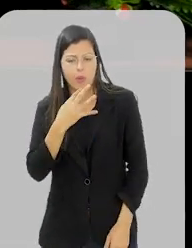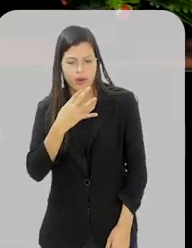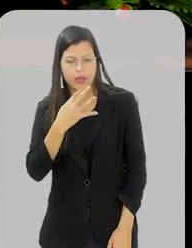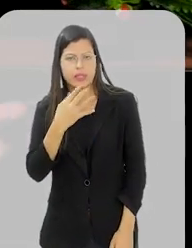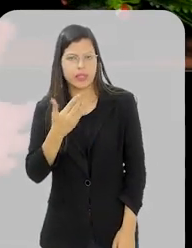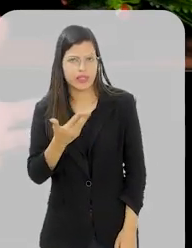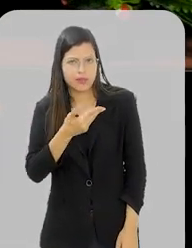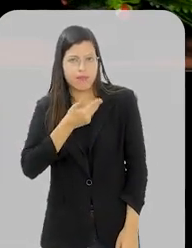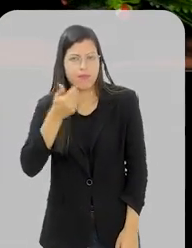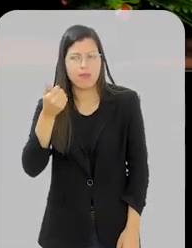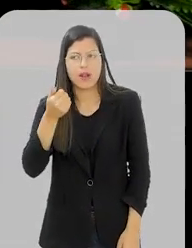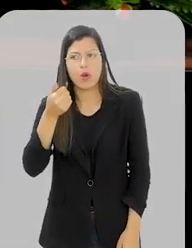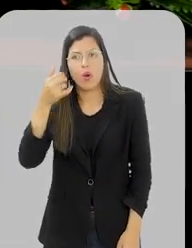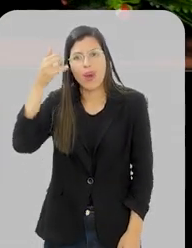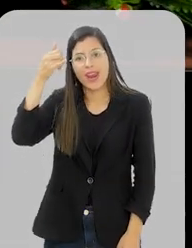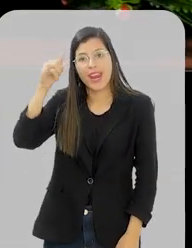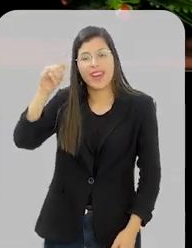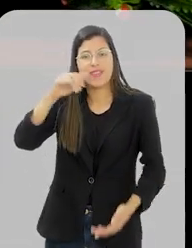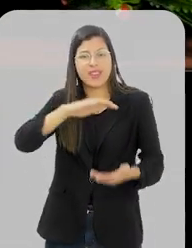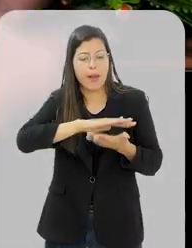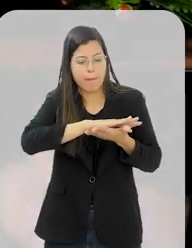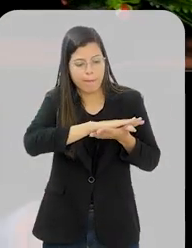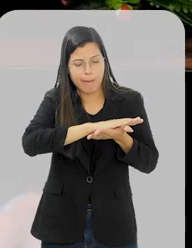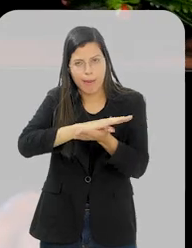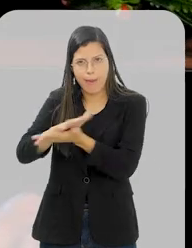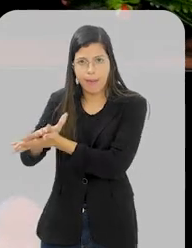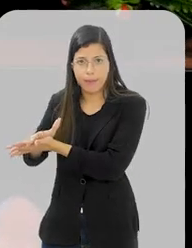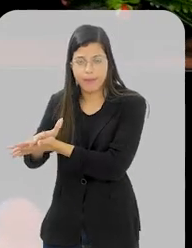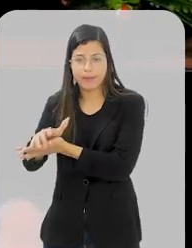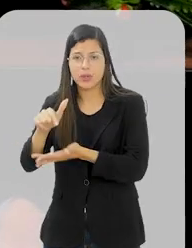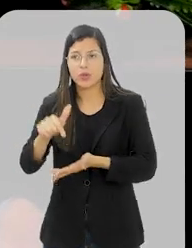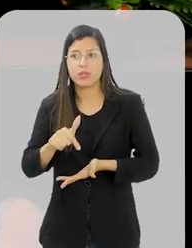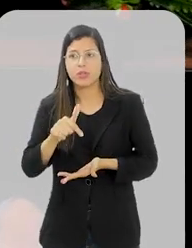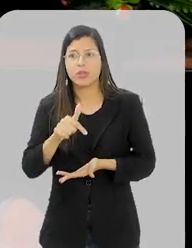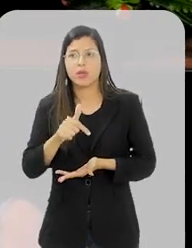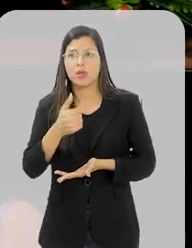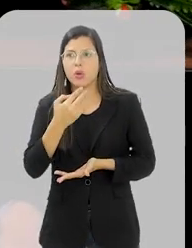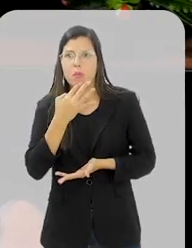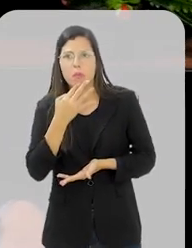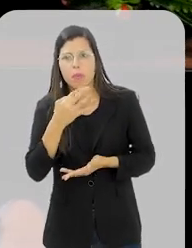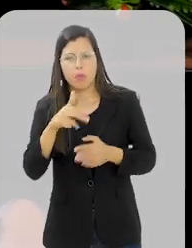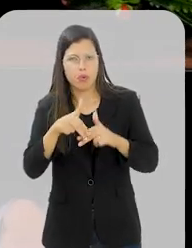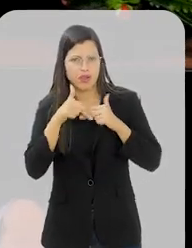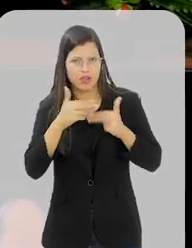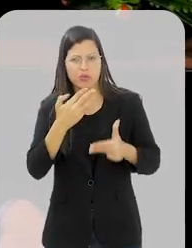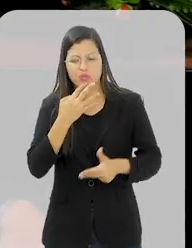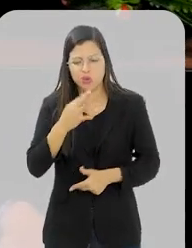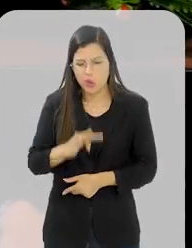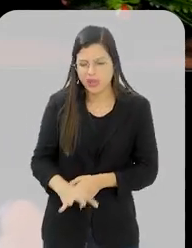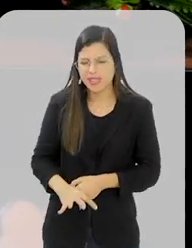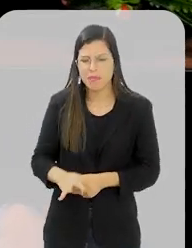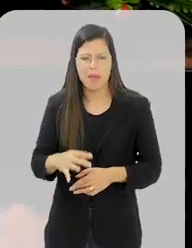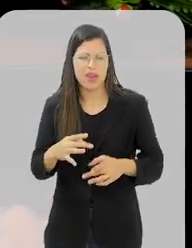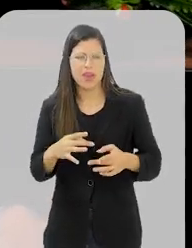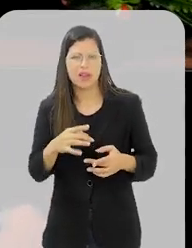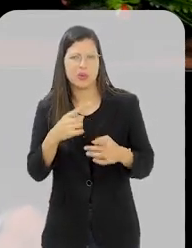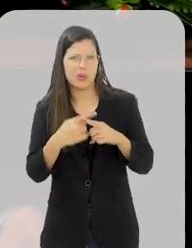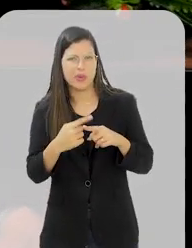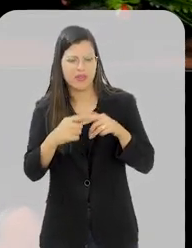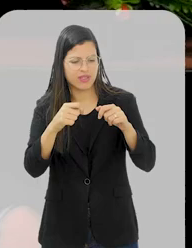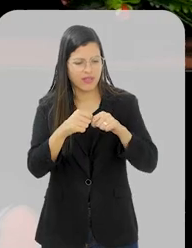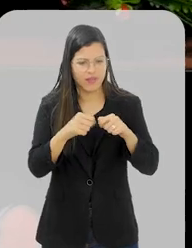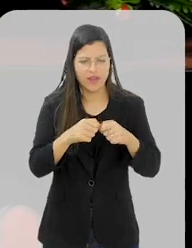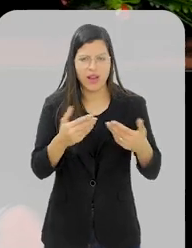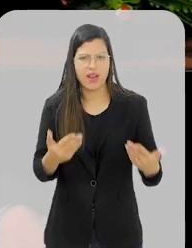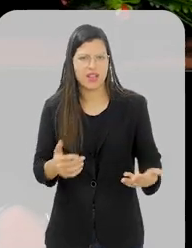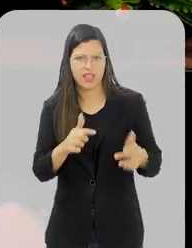exatamente eh evitar atos de antissemitismo por desconhecimento de quem quem é você Por que você é faz isso porque você